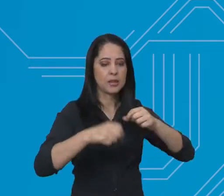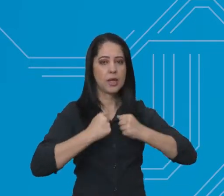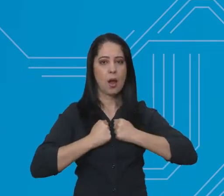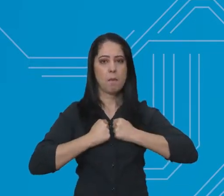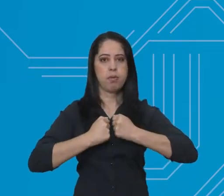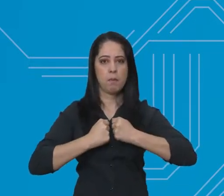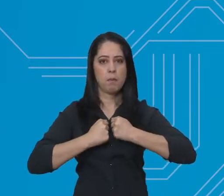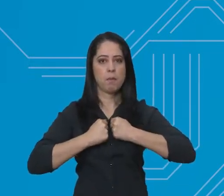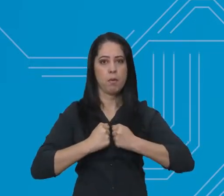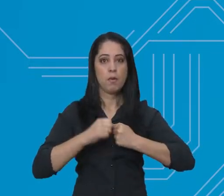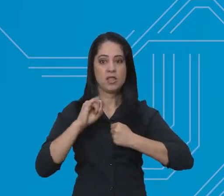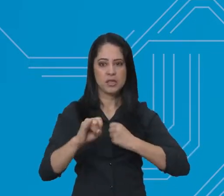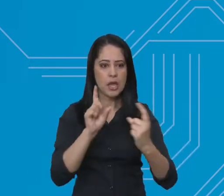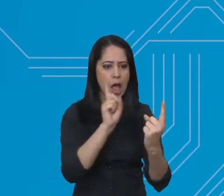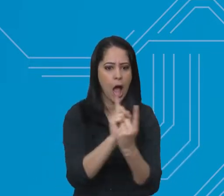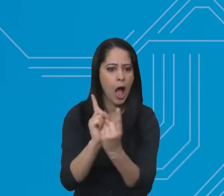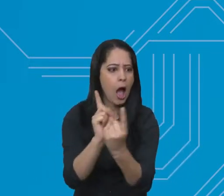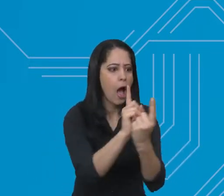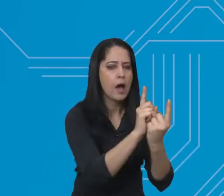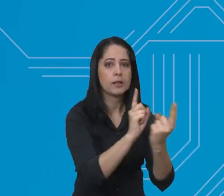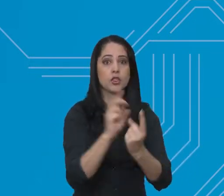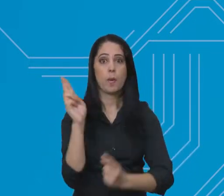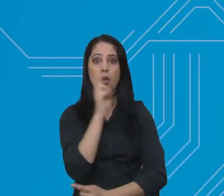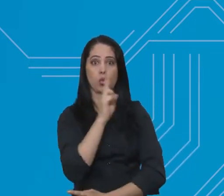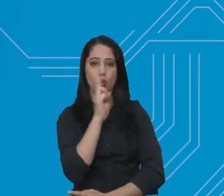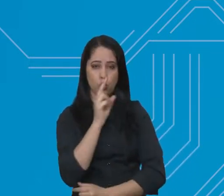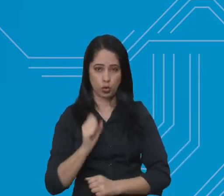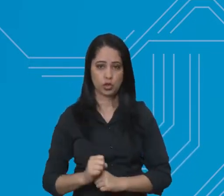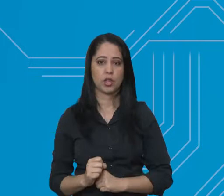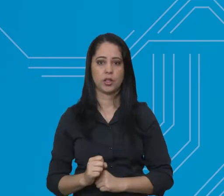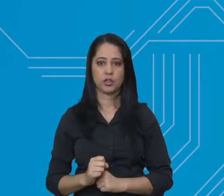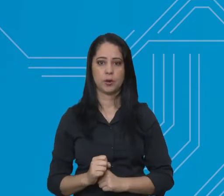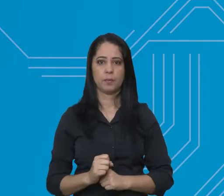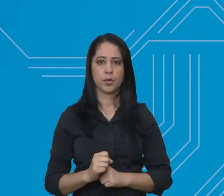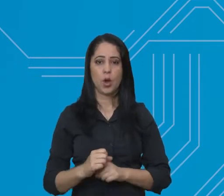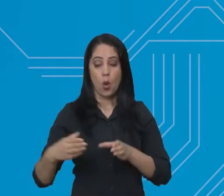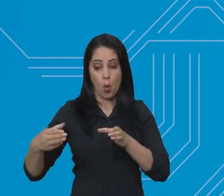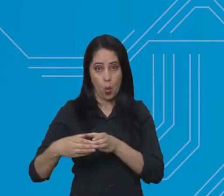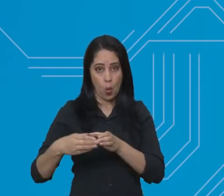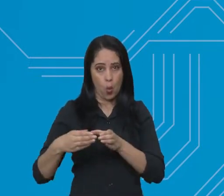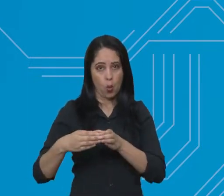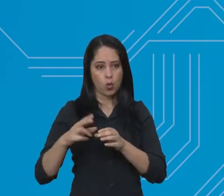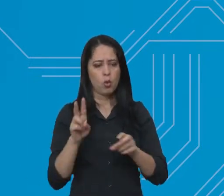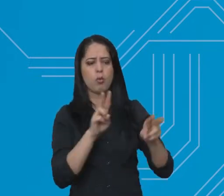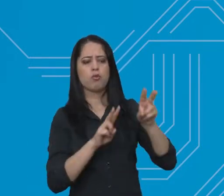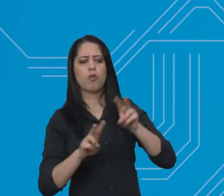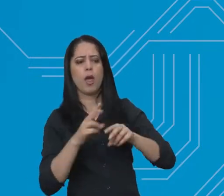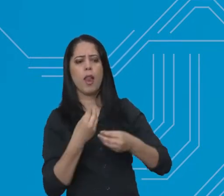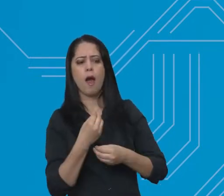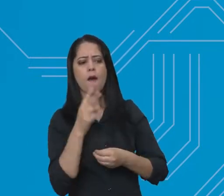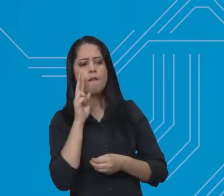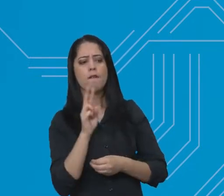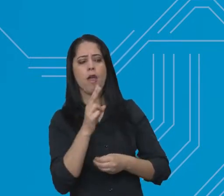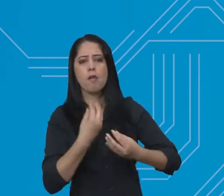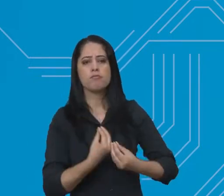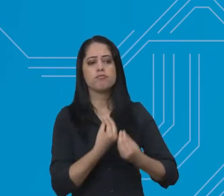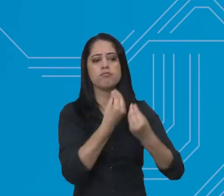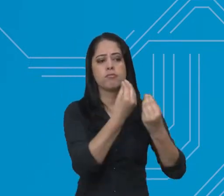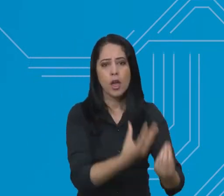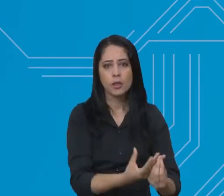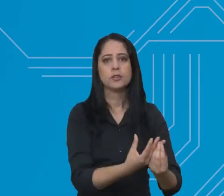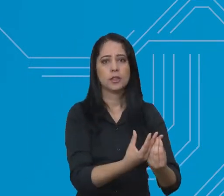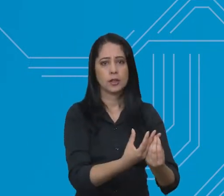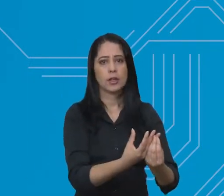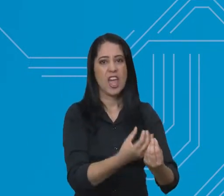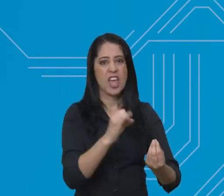que poderão ser usados nos atendimentos à população durante emergências. Nossa equipe acompanhou a entrega dos equipamentos